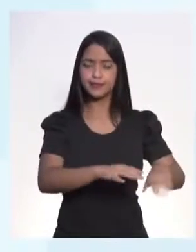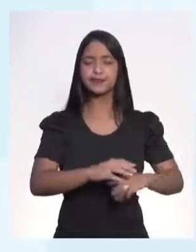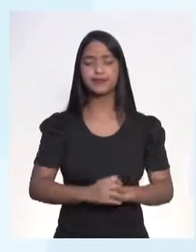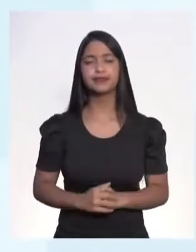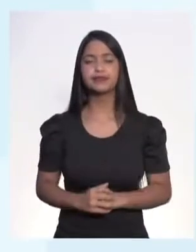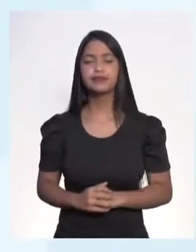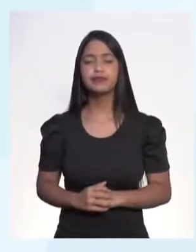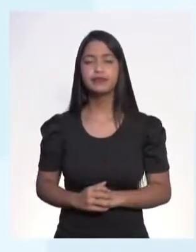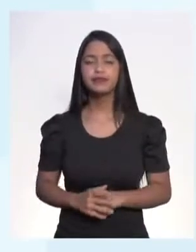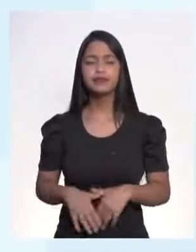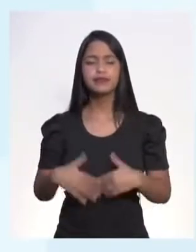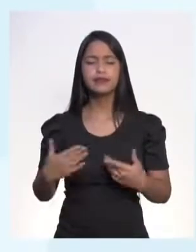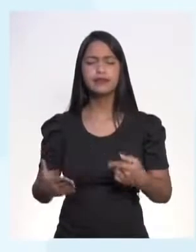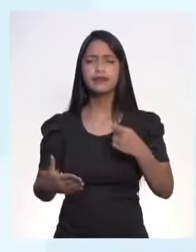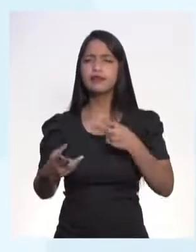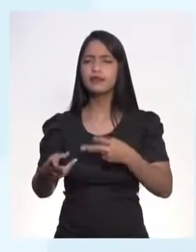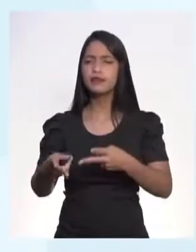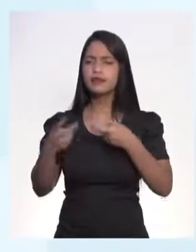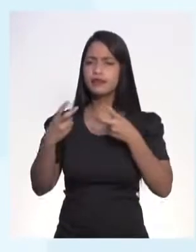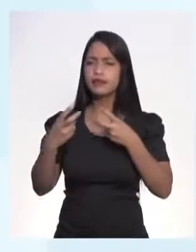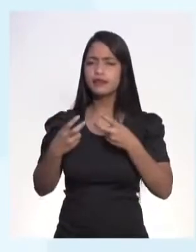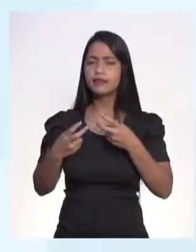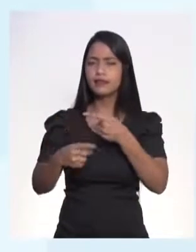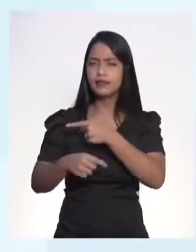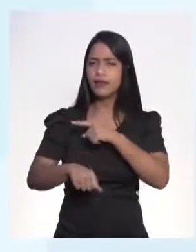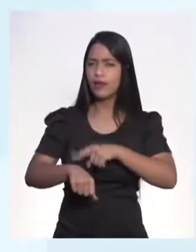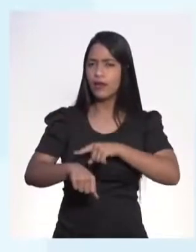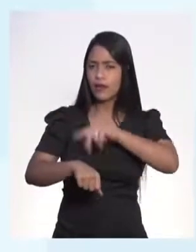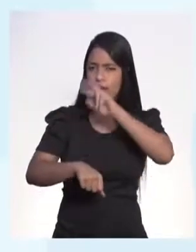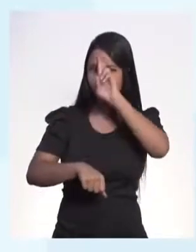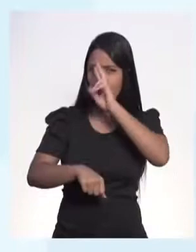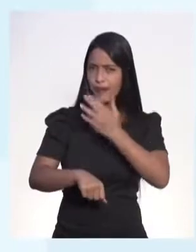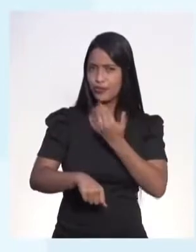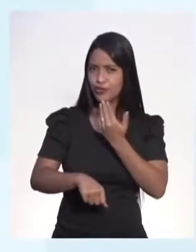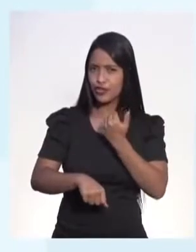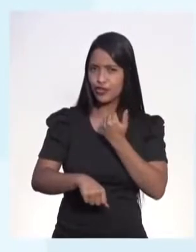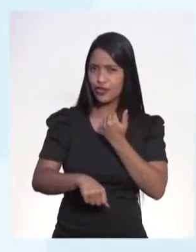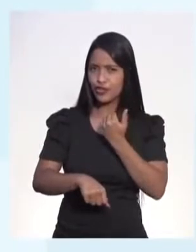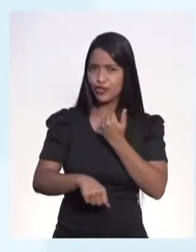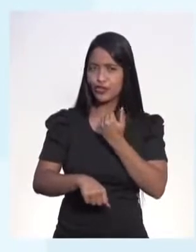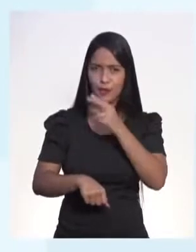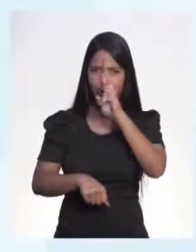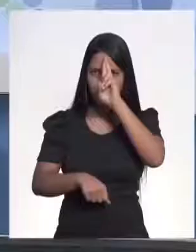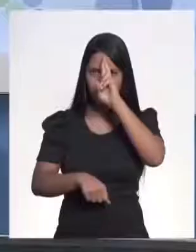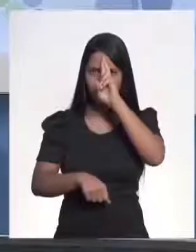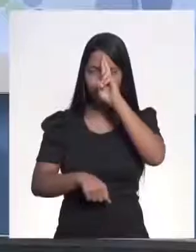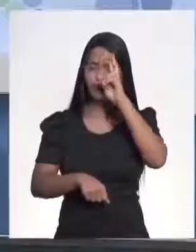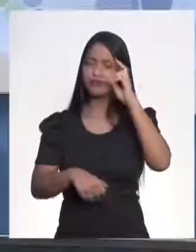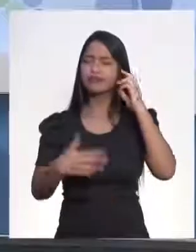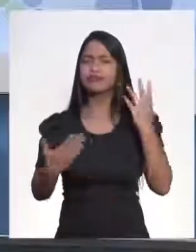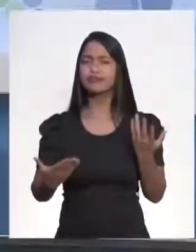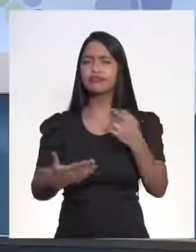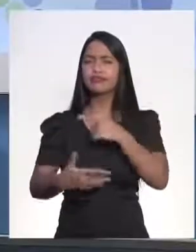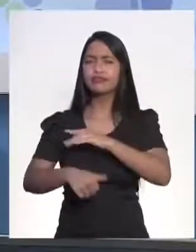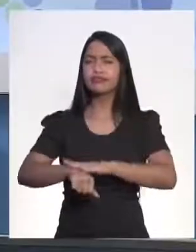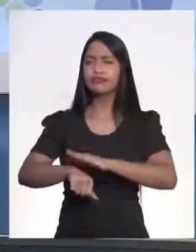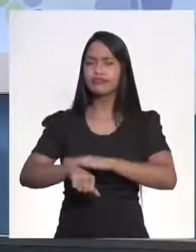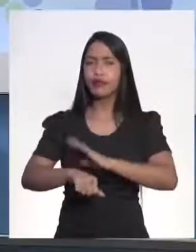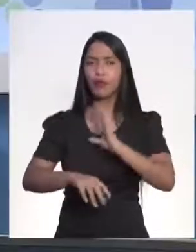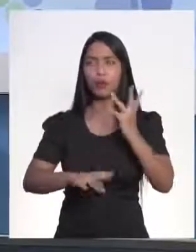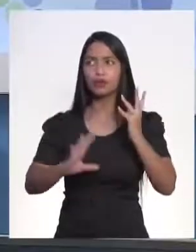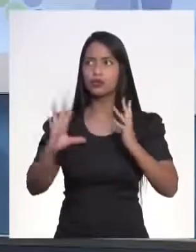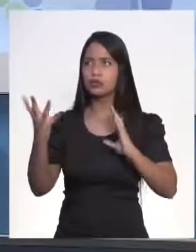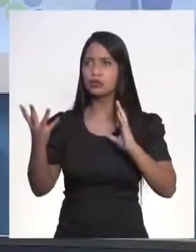percebeu aqui que é é um meio-dia que ele está se trata e não nesse tempo quantas coisas